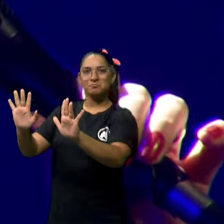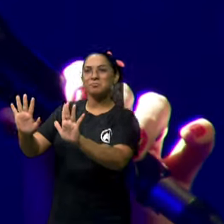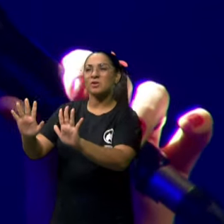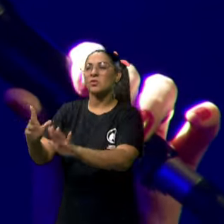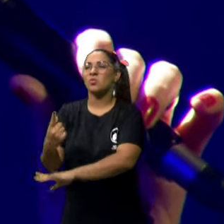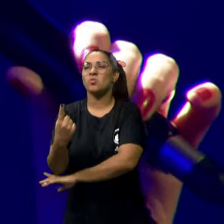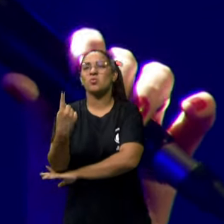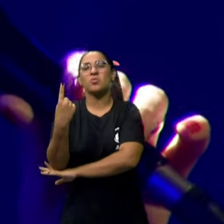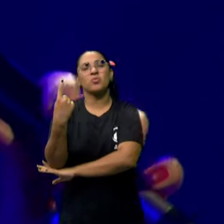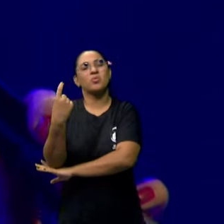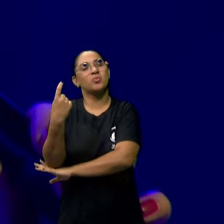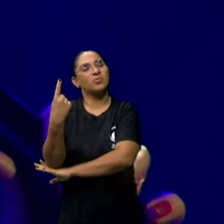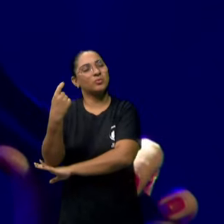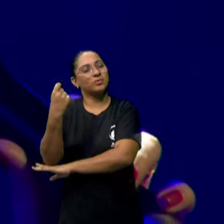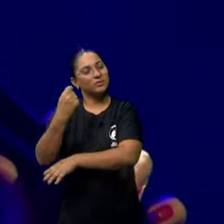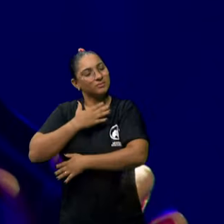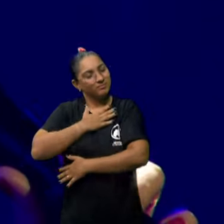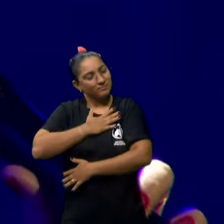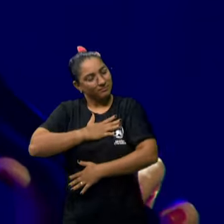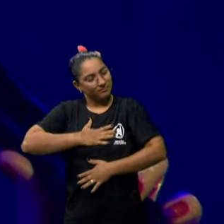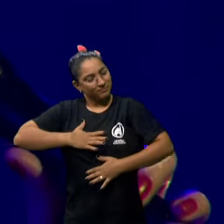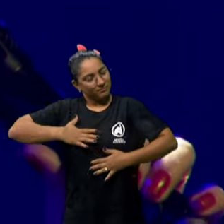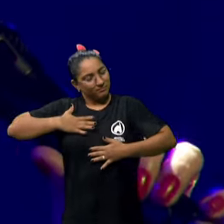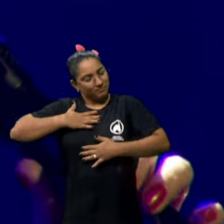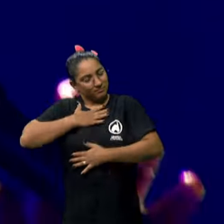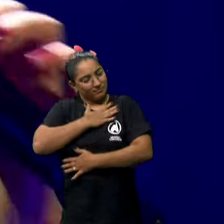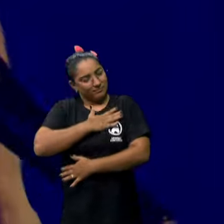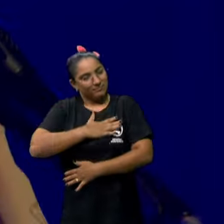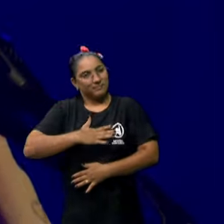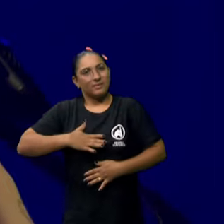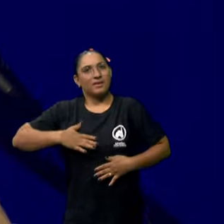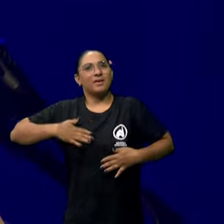só uma coisa me satisfaz